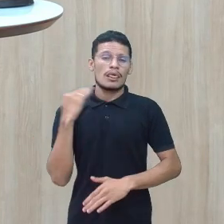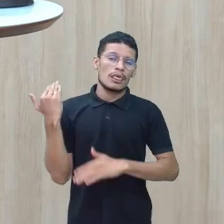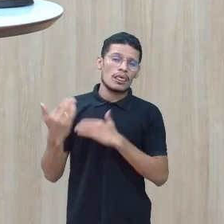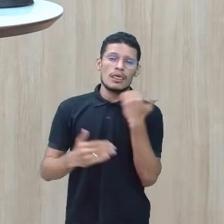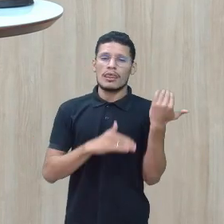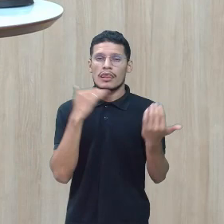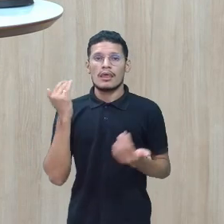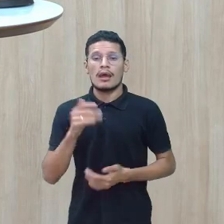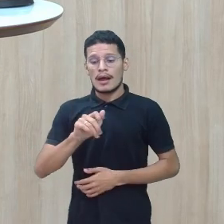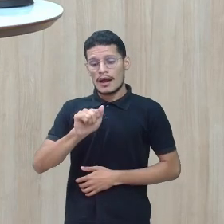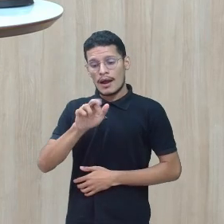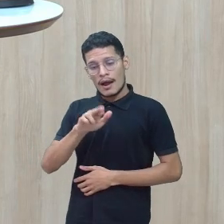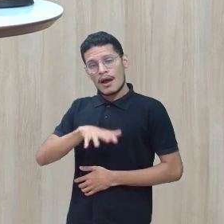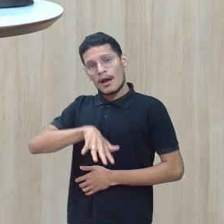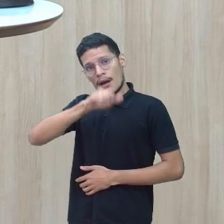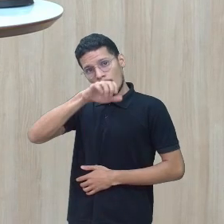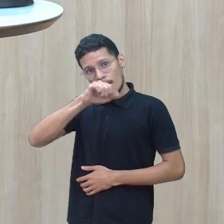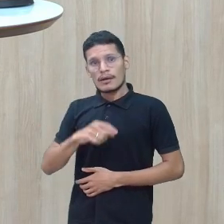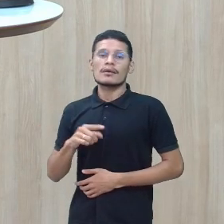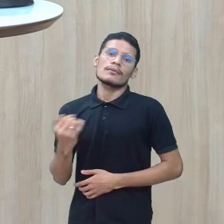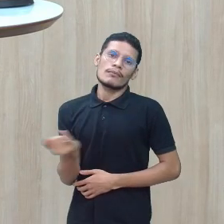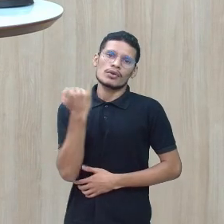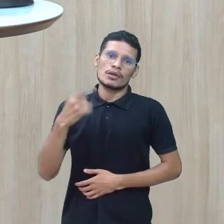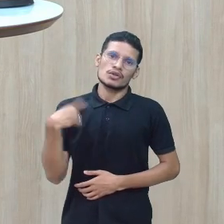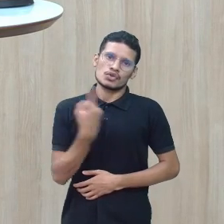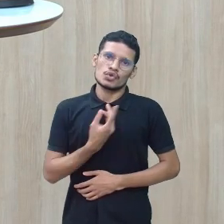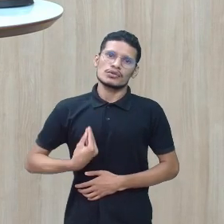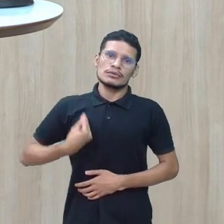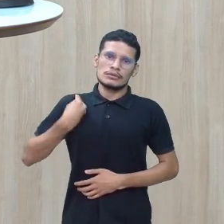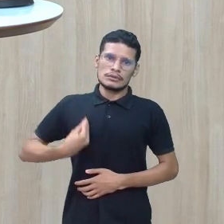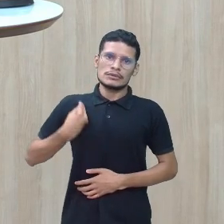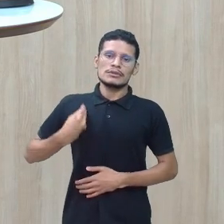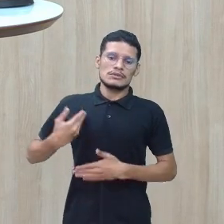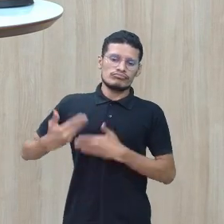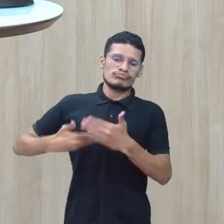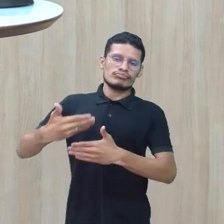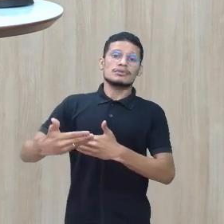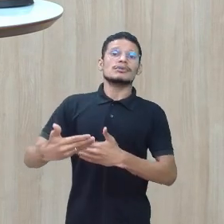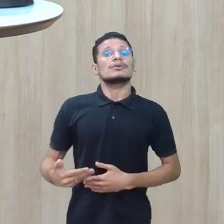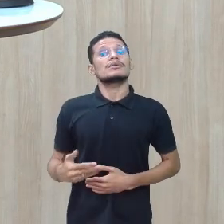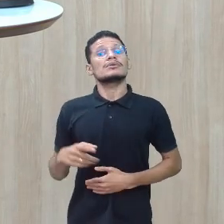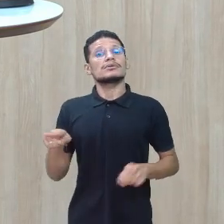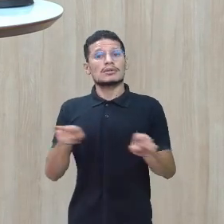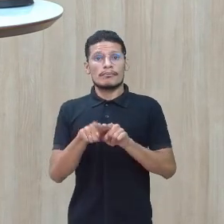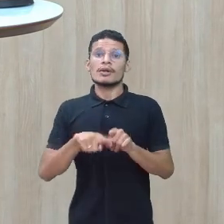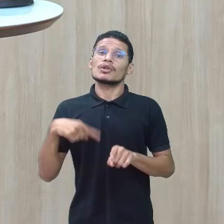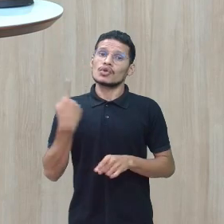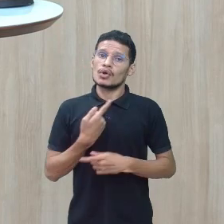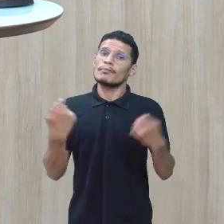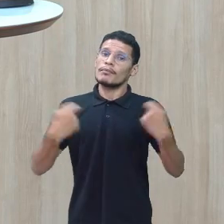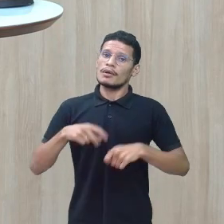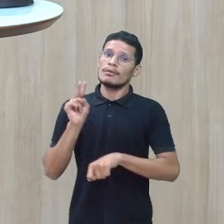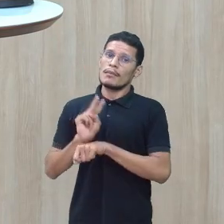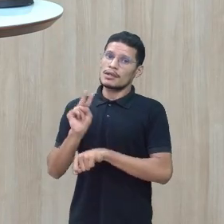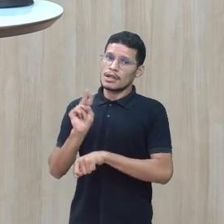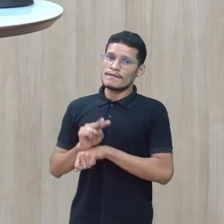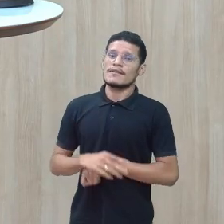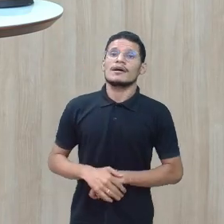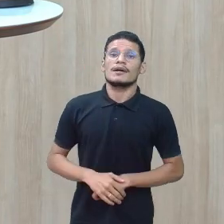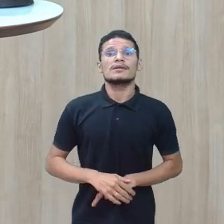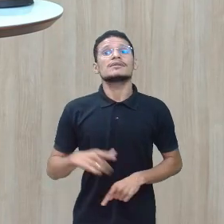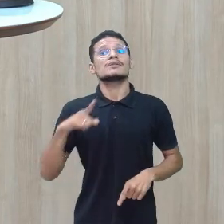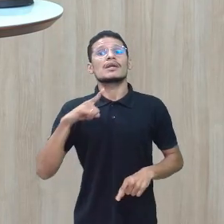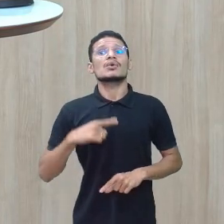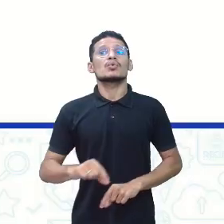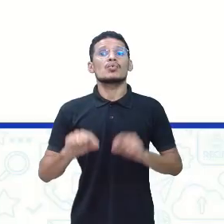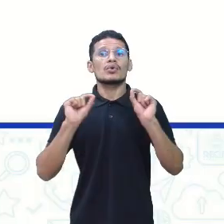tão importante para a nossa sobrevivência. Então, é importante também a nossa preservação. Então, ele é constituído